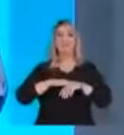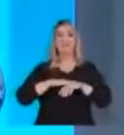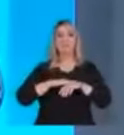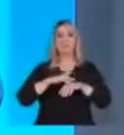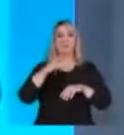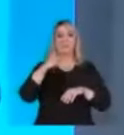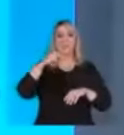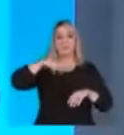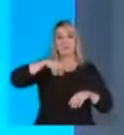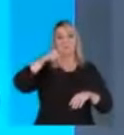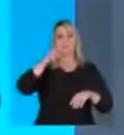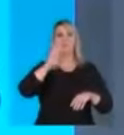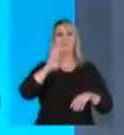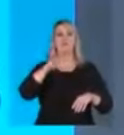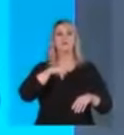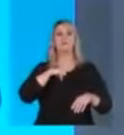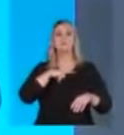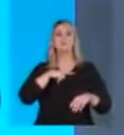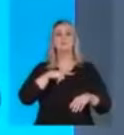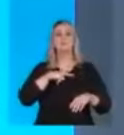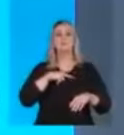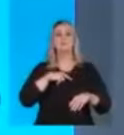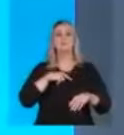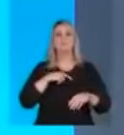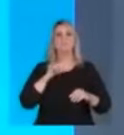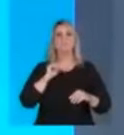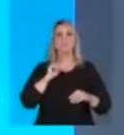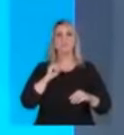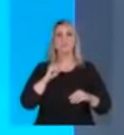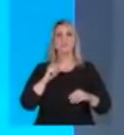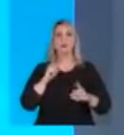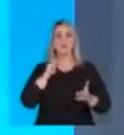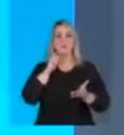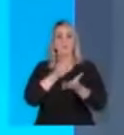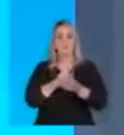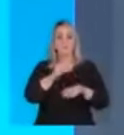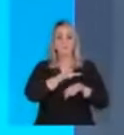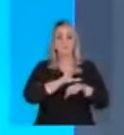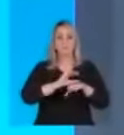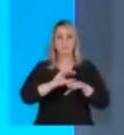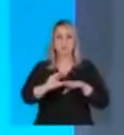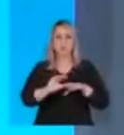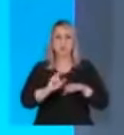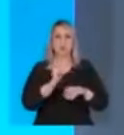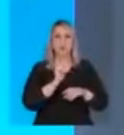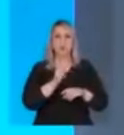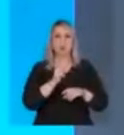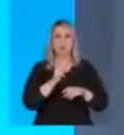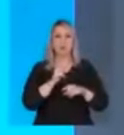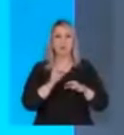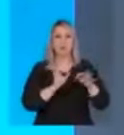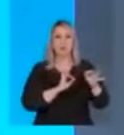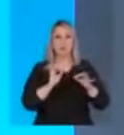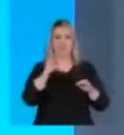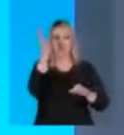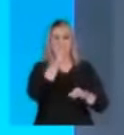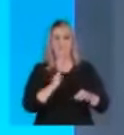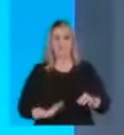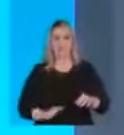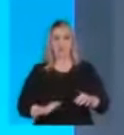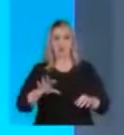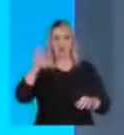o PMDB havia de fato um pedágio necessário a ser pago para sustentação deste projeto nacional que era